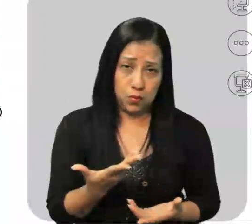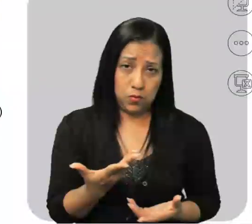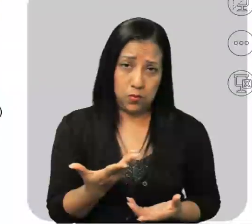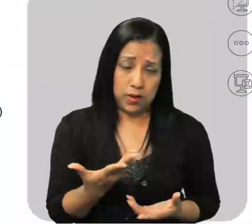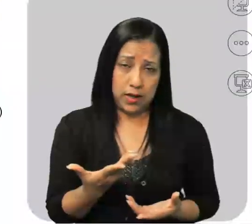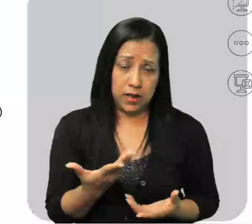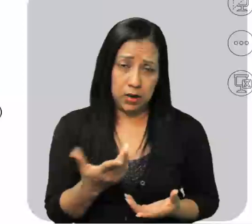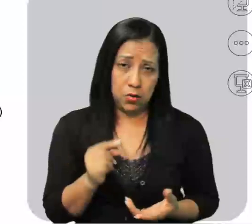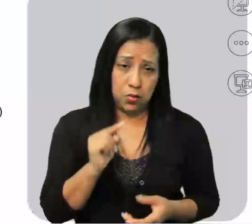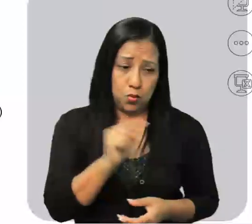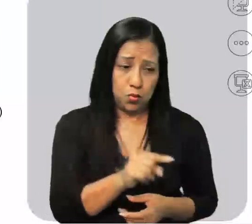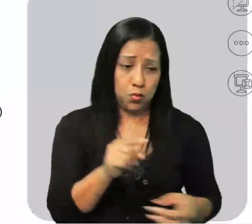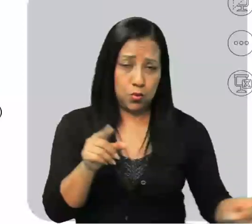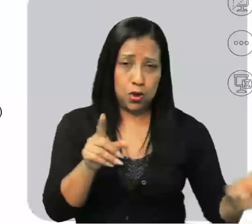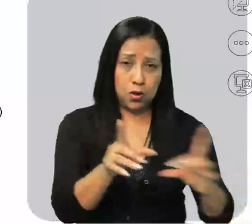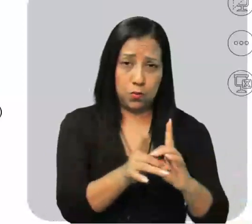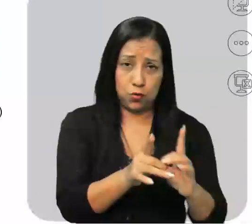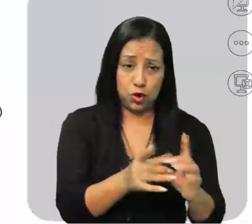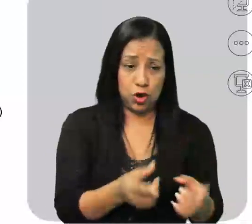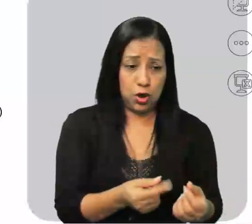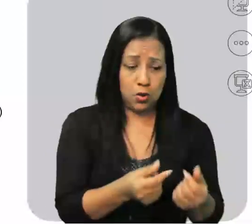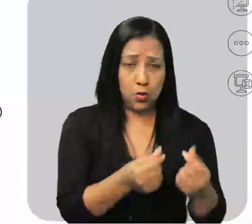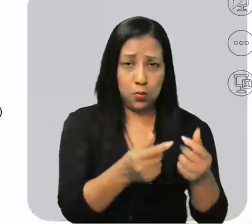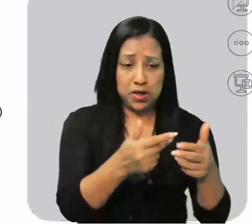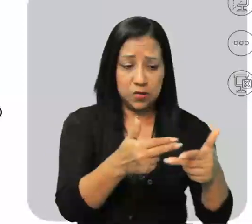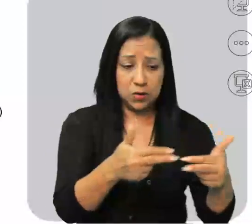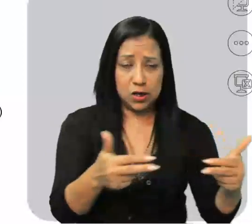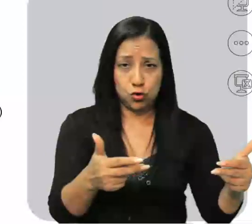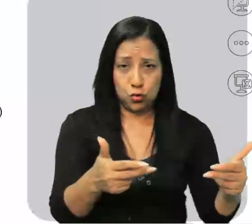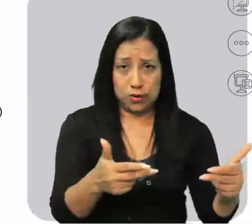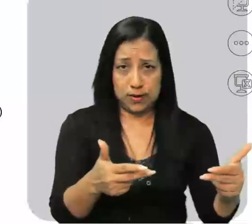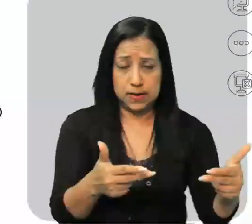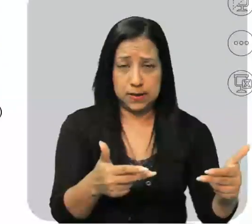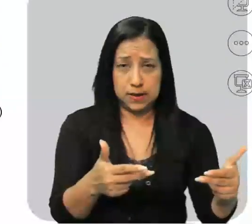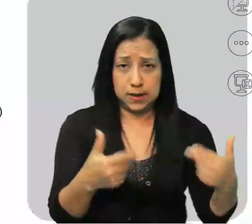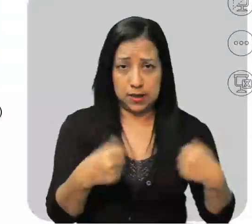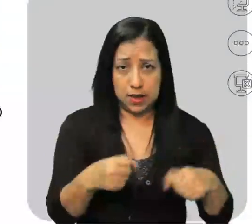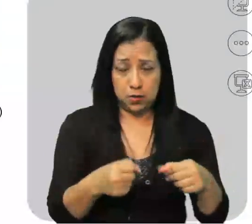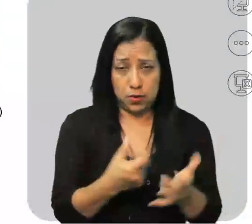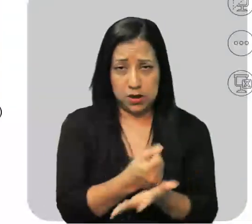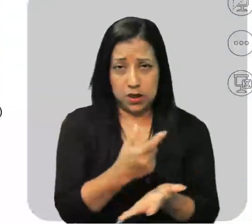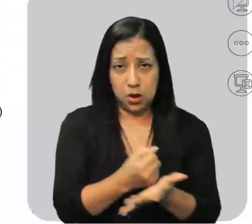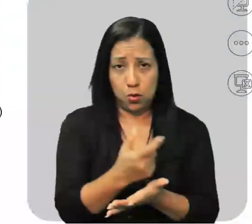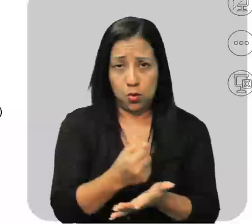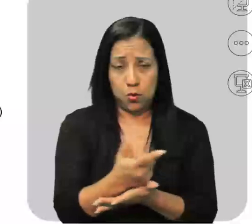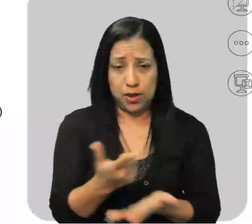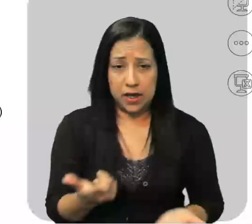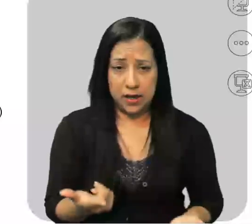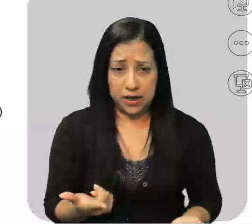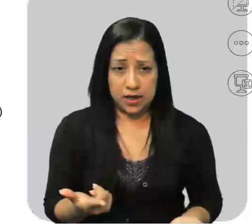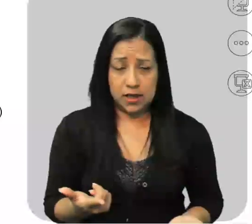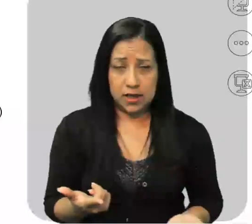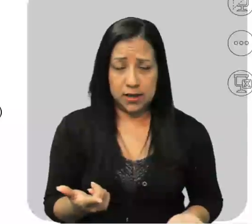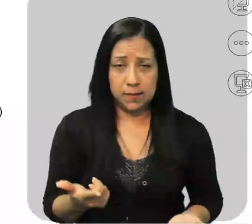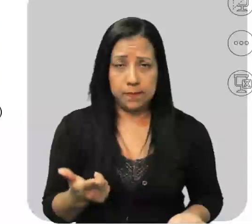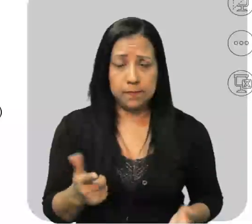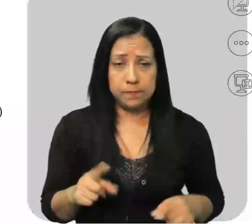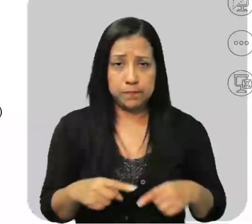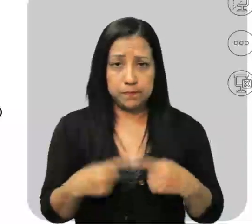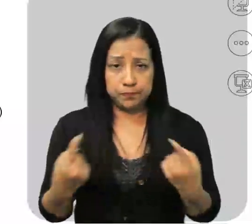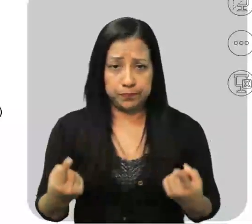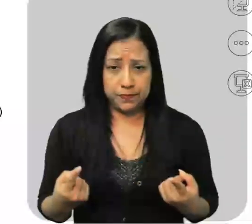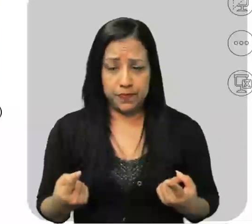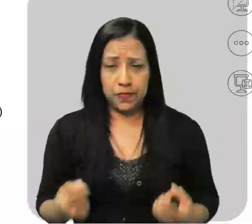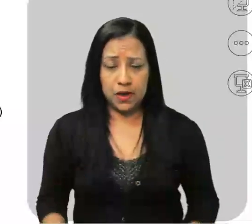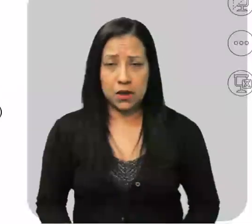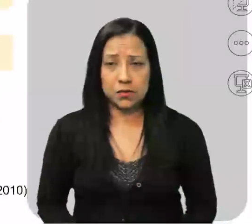combustível. E isso vai para o preço da mercadoria. Beleza? Entenderam aí?